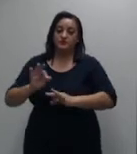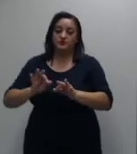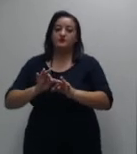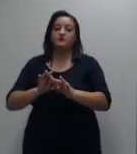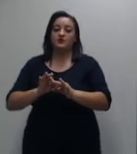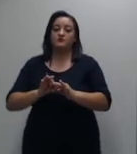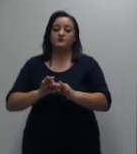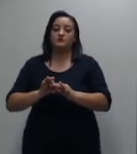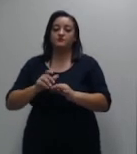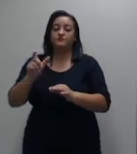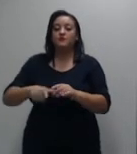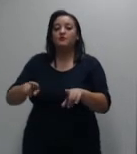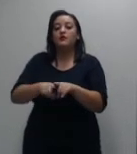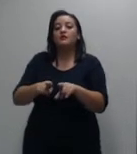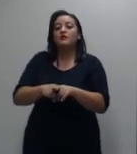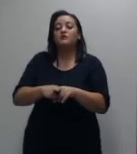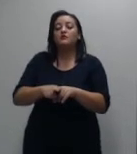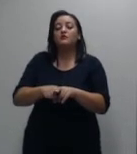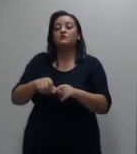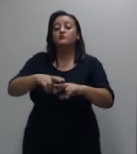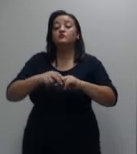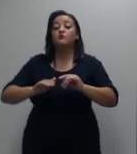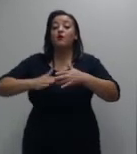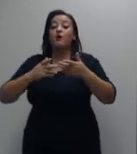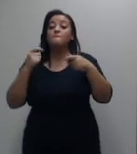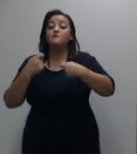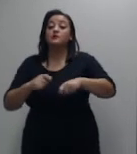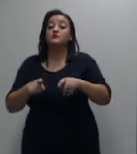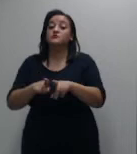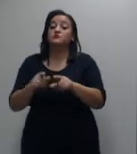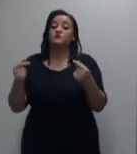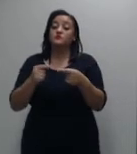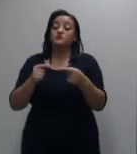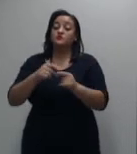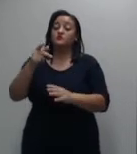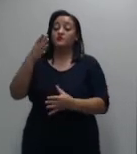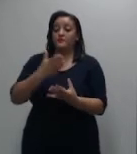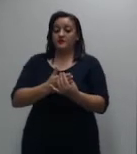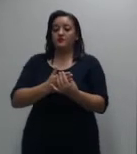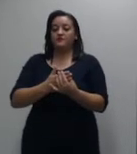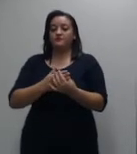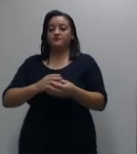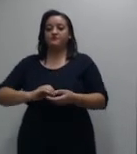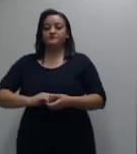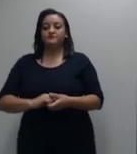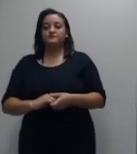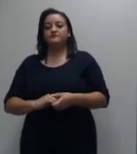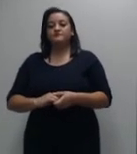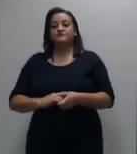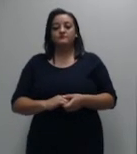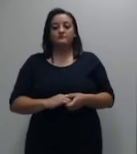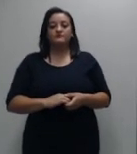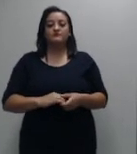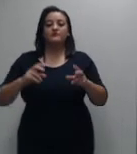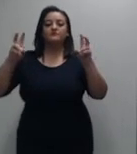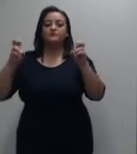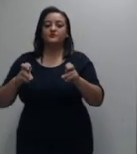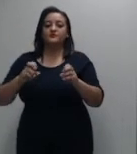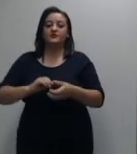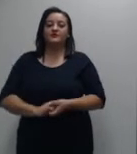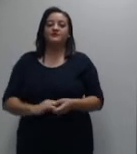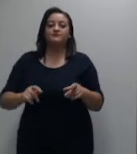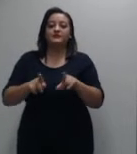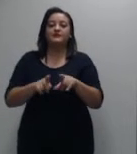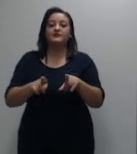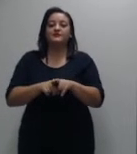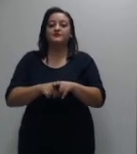pelo requerente Alô pela qual carece ele o interesse processual eu acho acho direto hipertensão